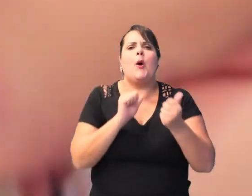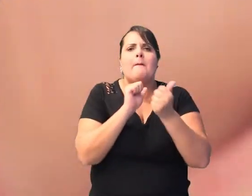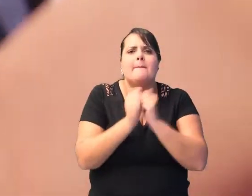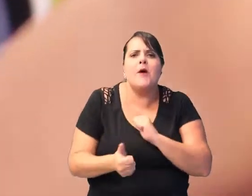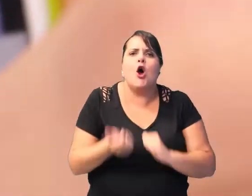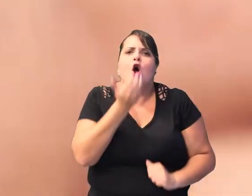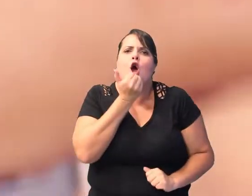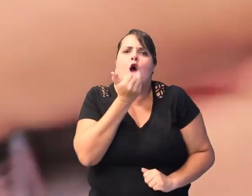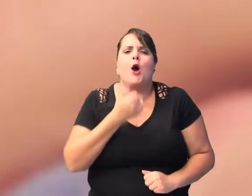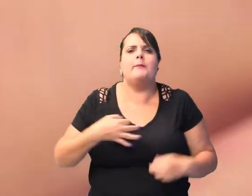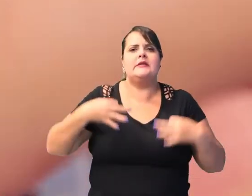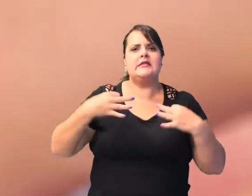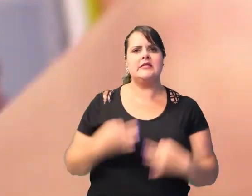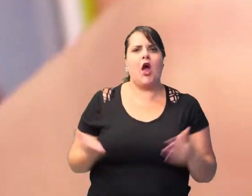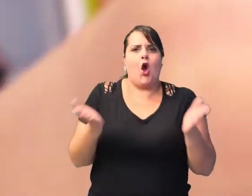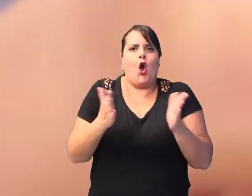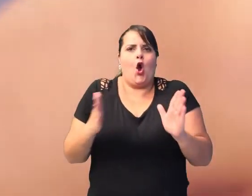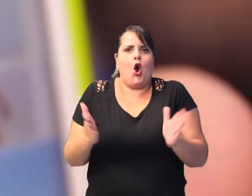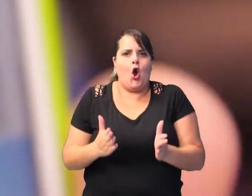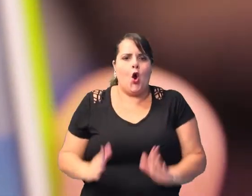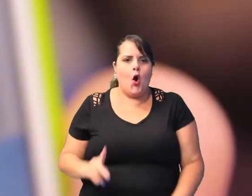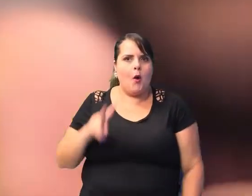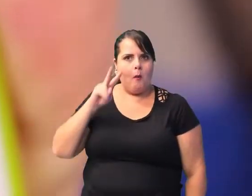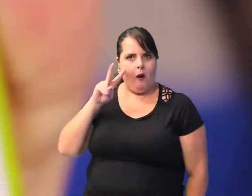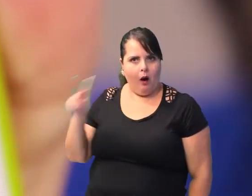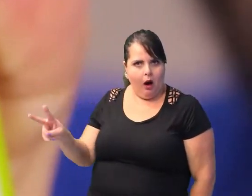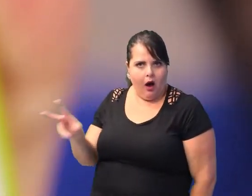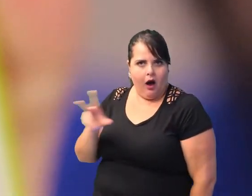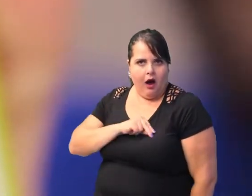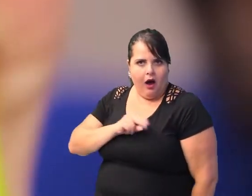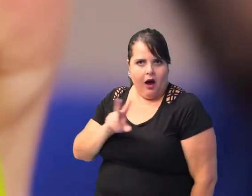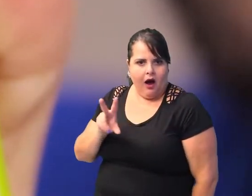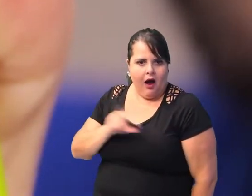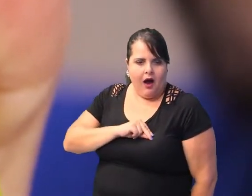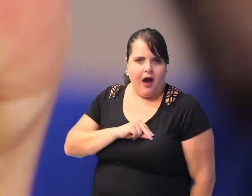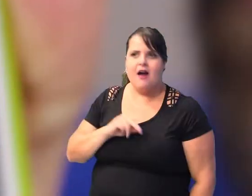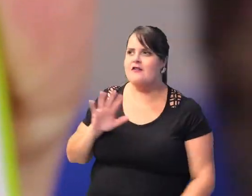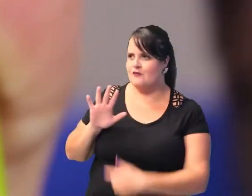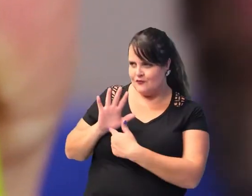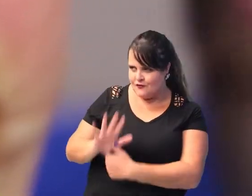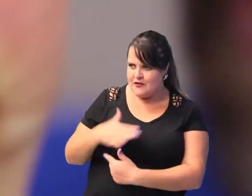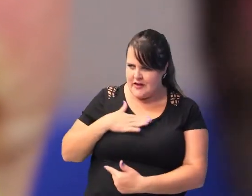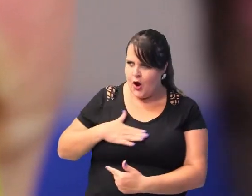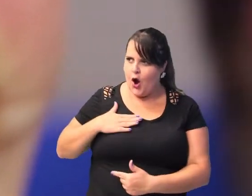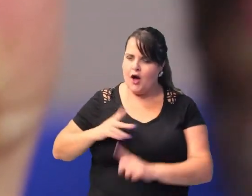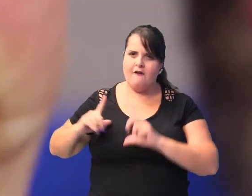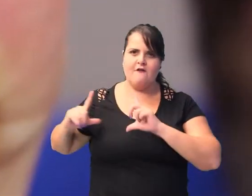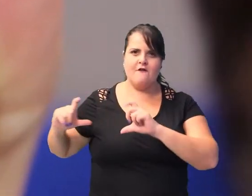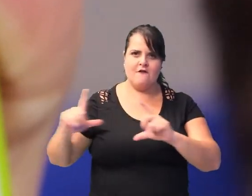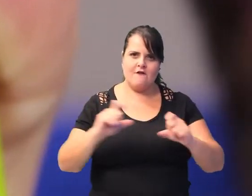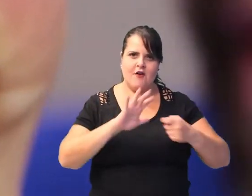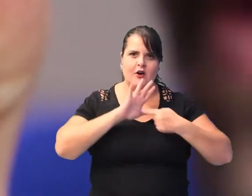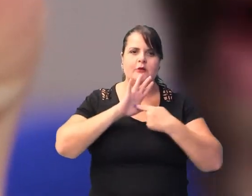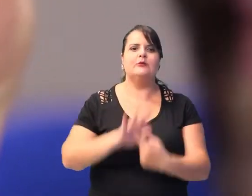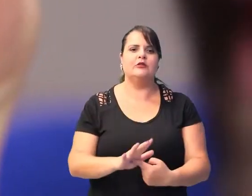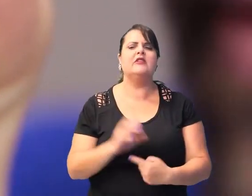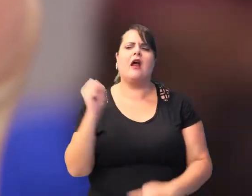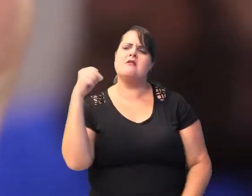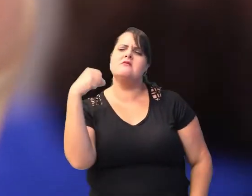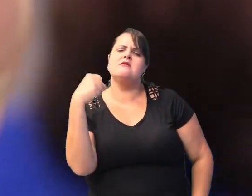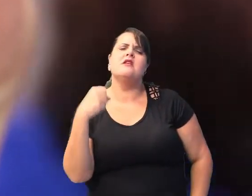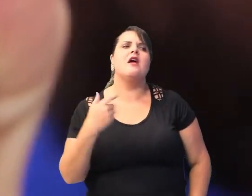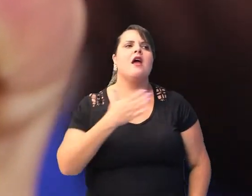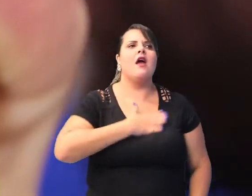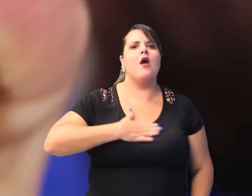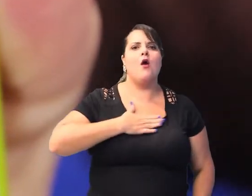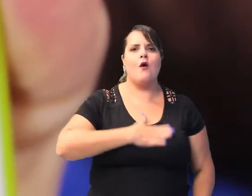esporte como em super bem saudável tem um corpo maravilhoso mas só isso atinge os alunos que assim isso aqui foi no seu mesmo